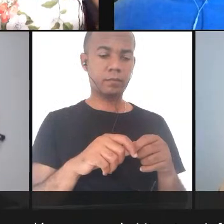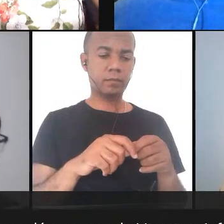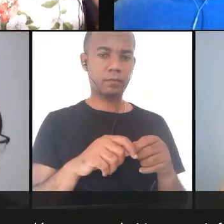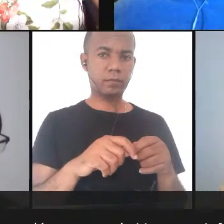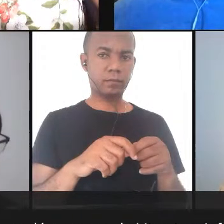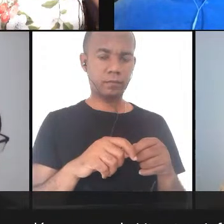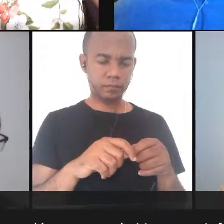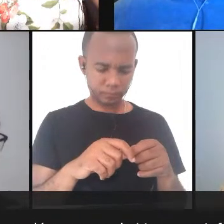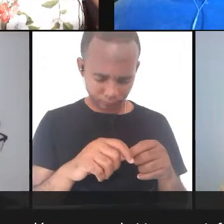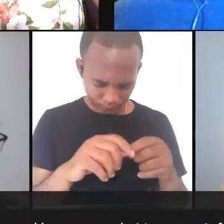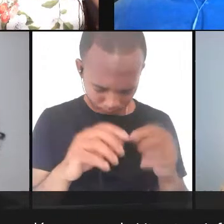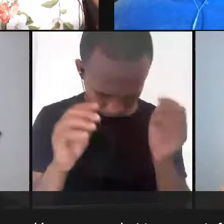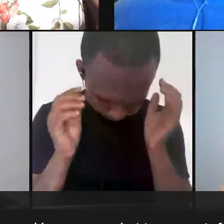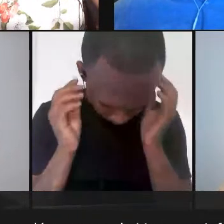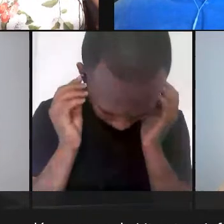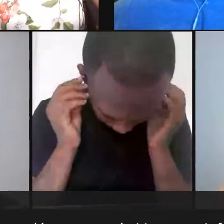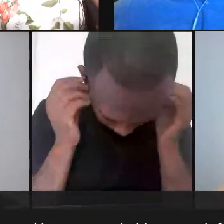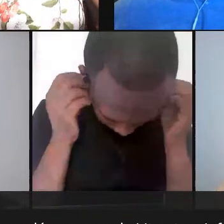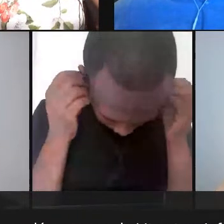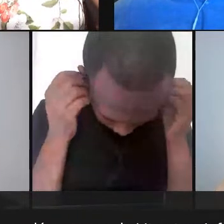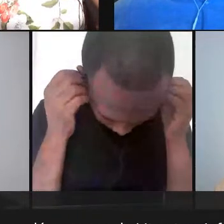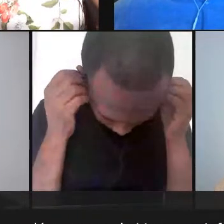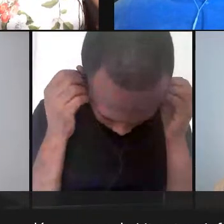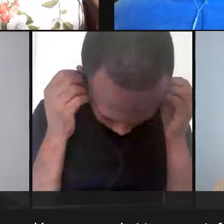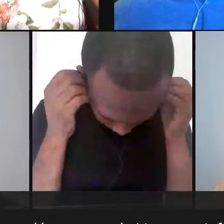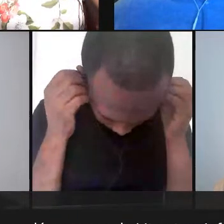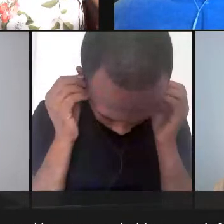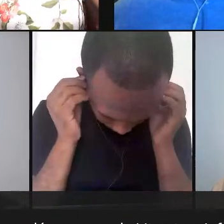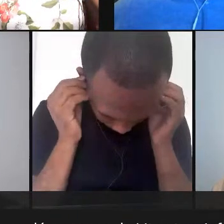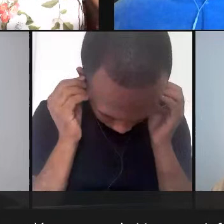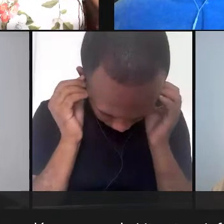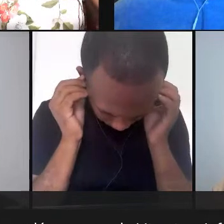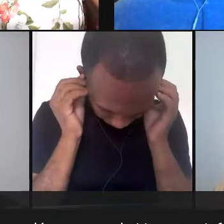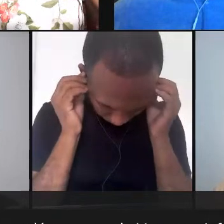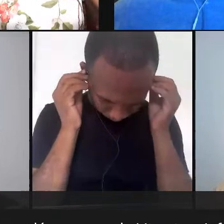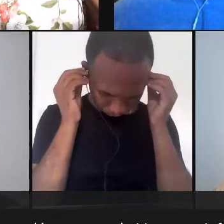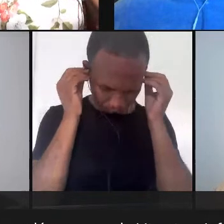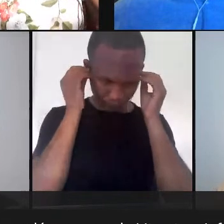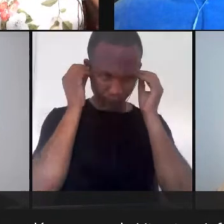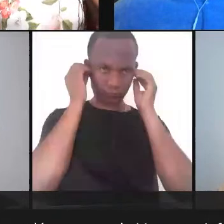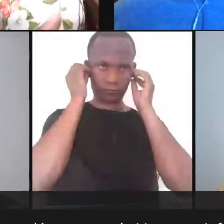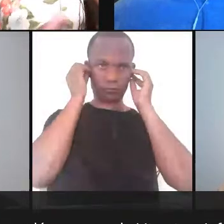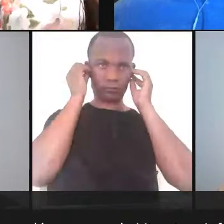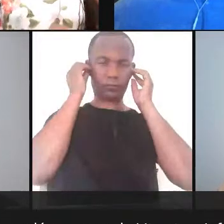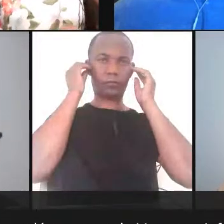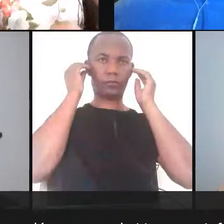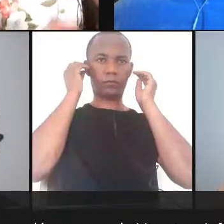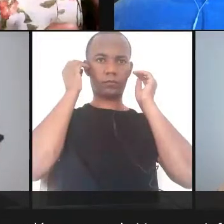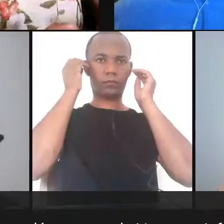infantis. E também havia o Álvaro Belo Marques a escrever.